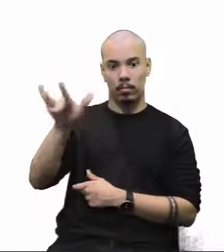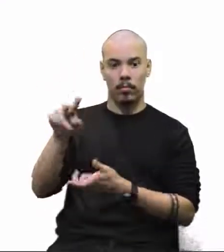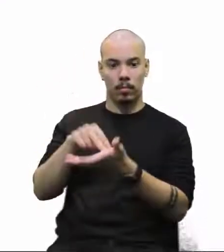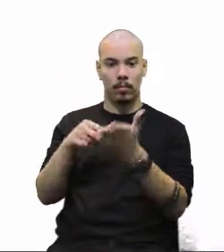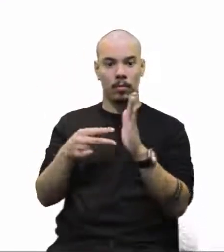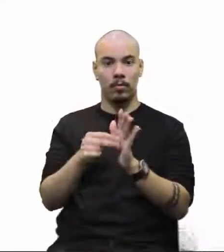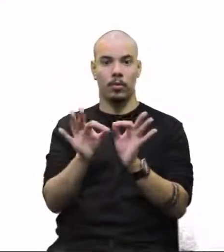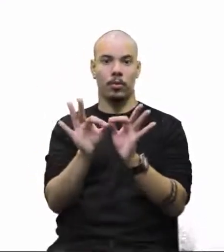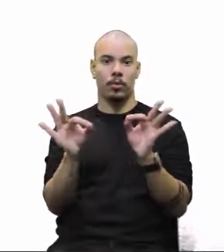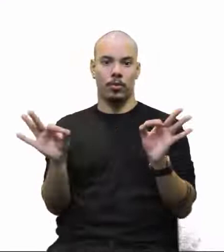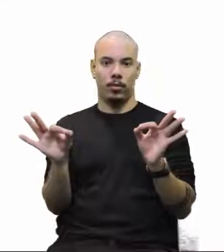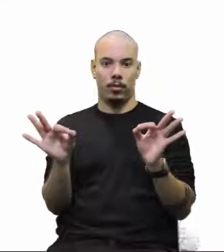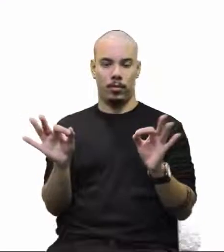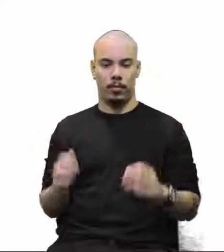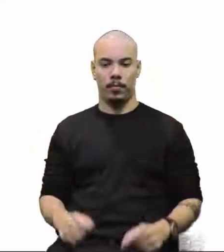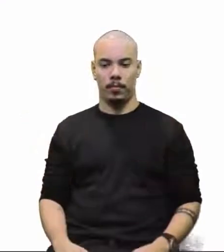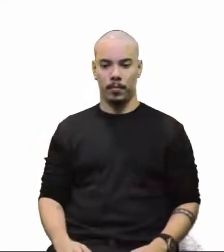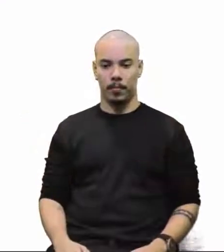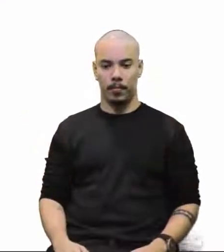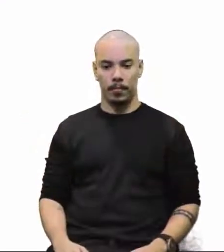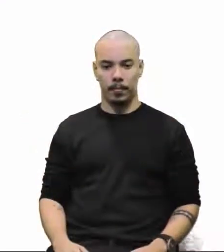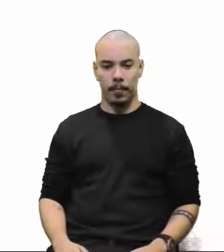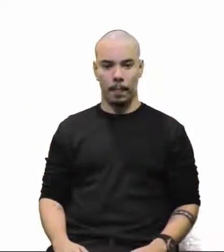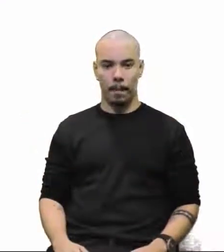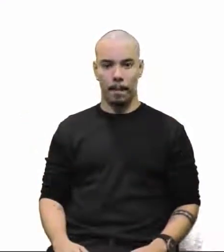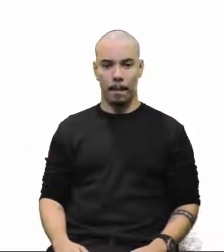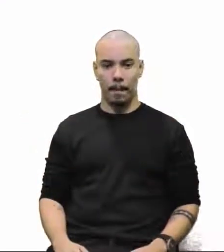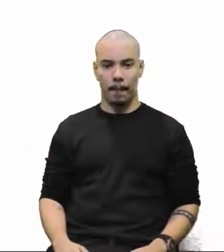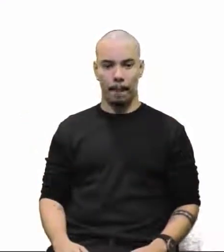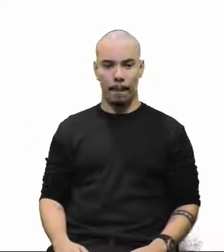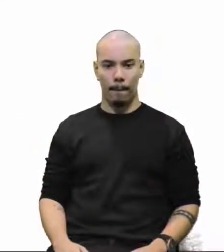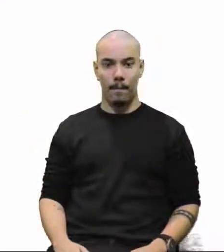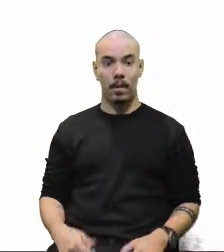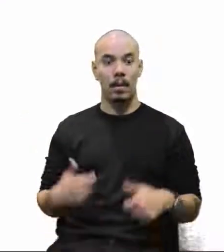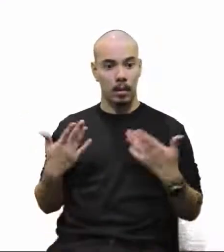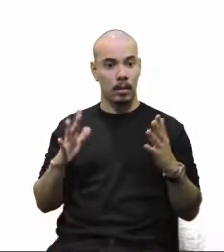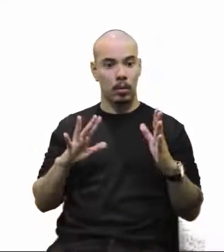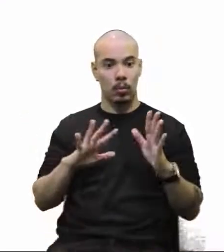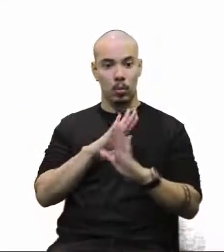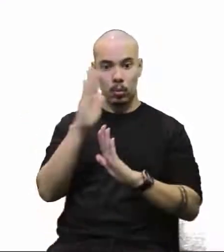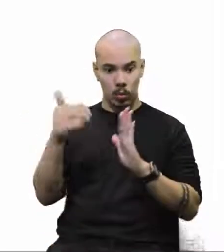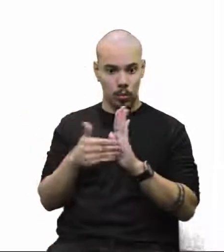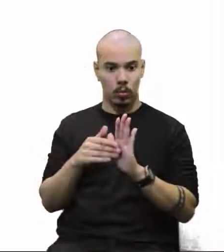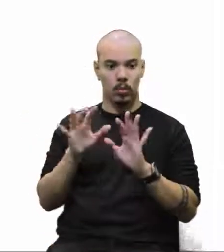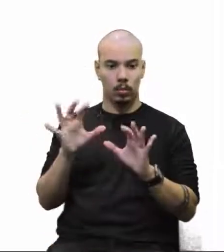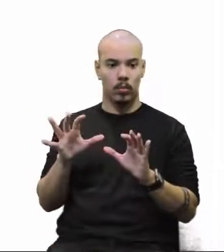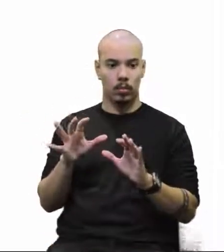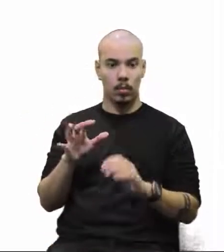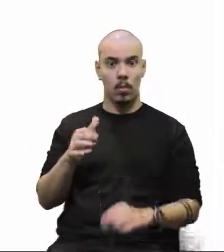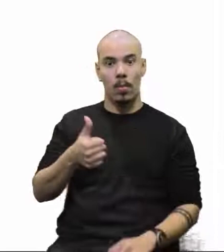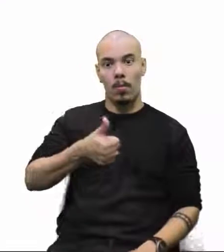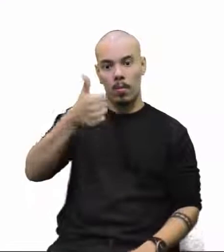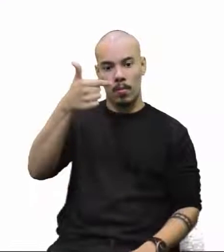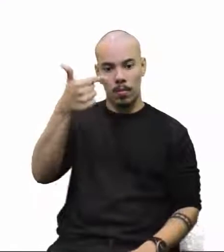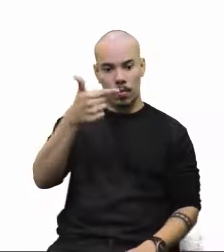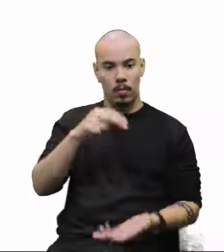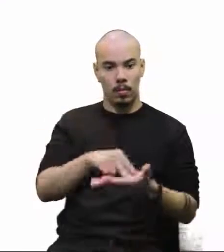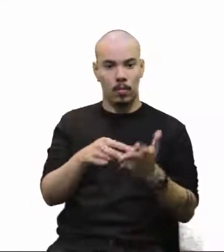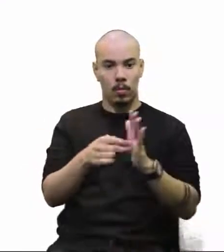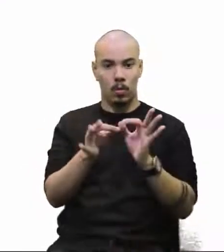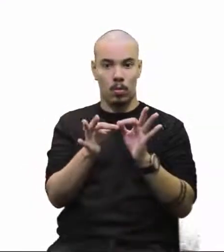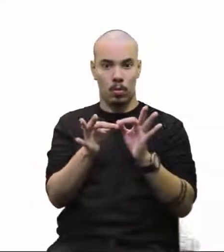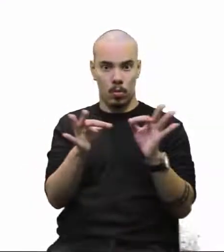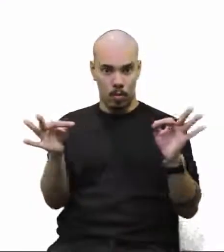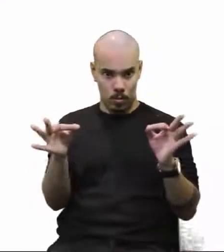representa. É. Exatamente. Então, todos eles. Esse primeiro 2 é o comprimento do fio,